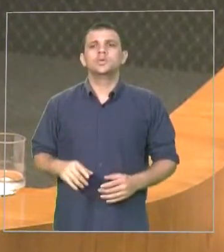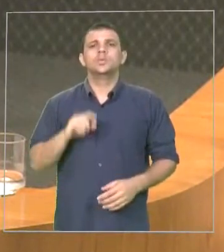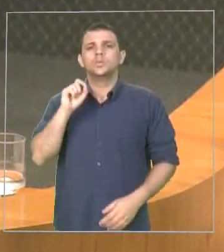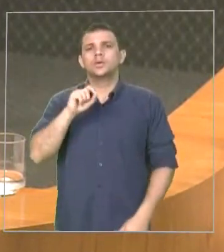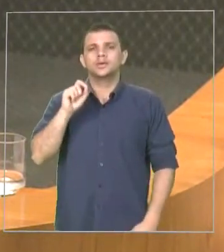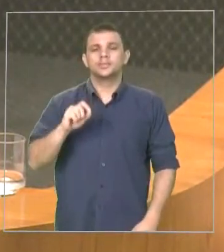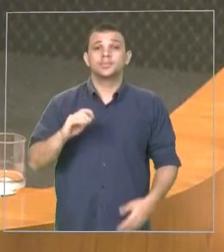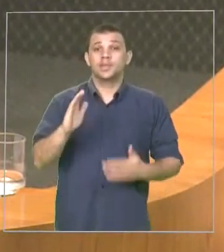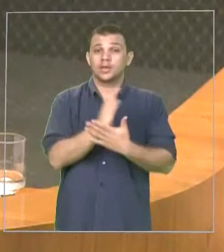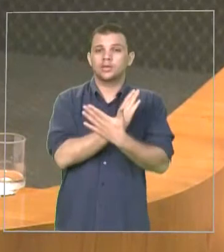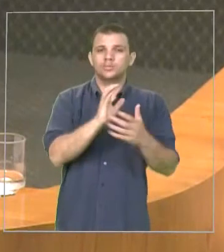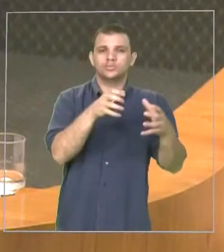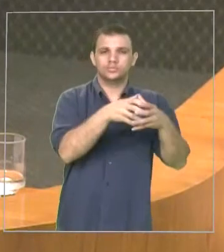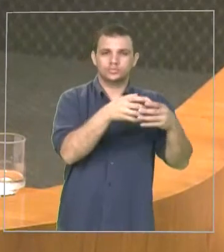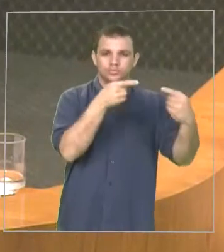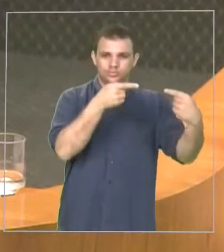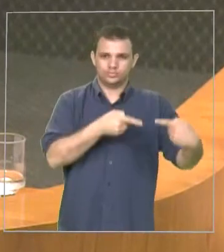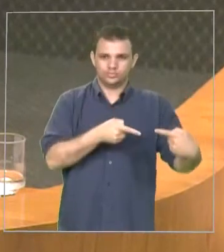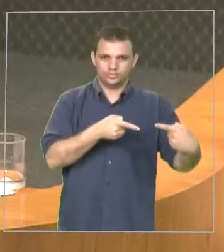Alguns oposicionistas,